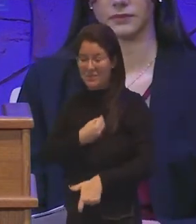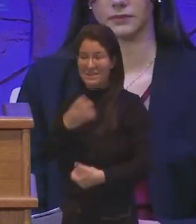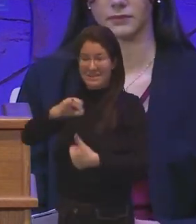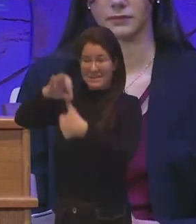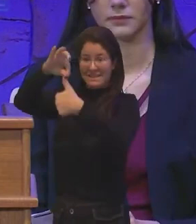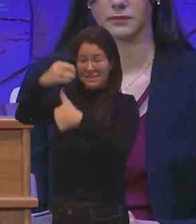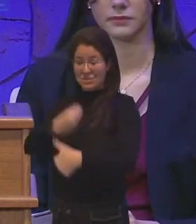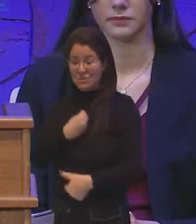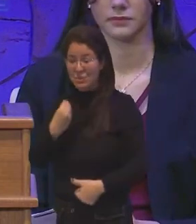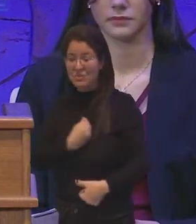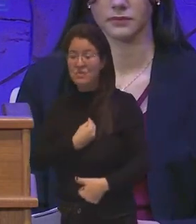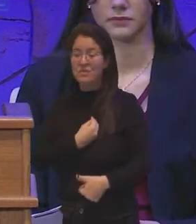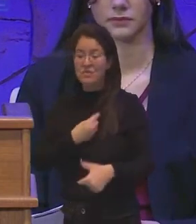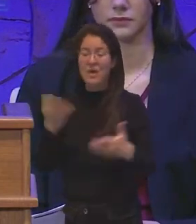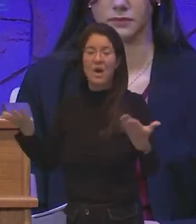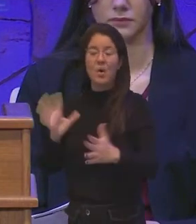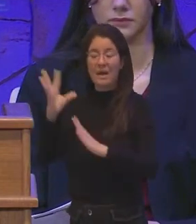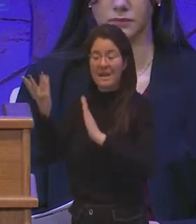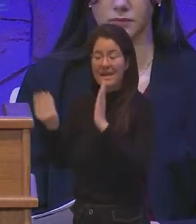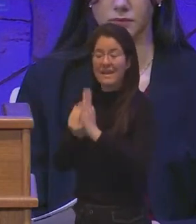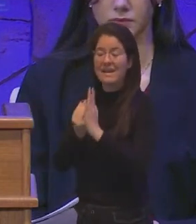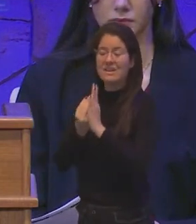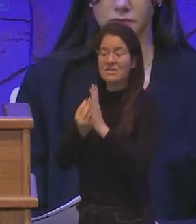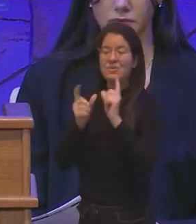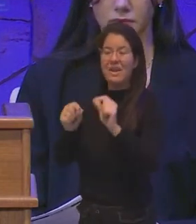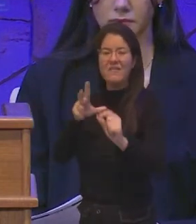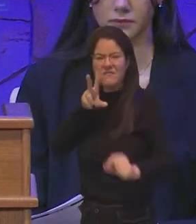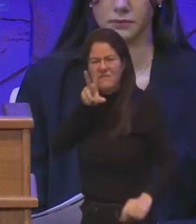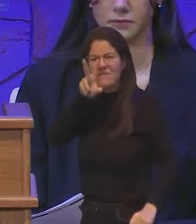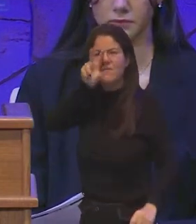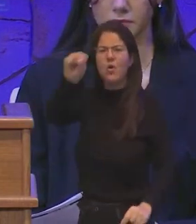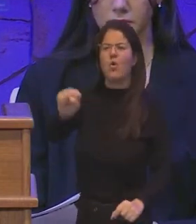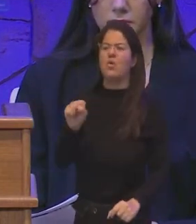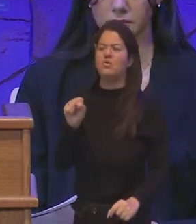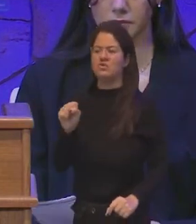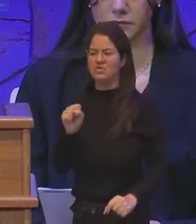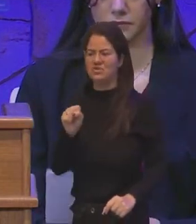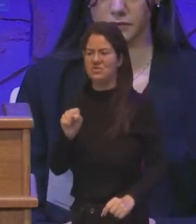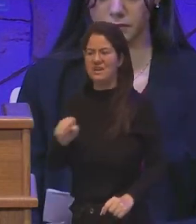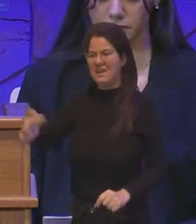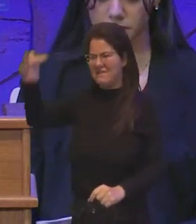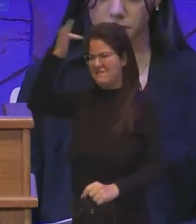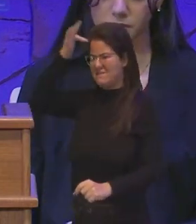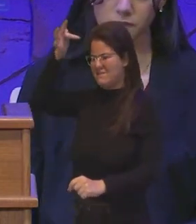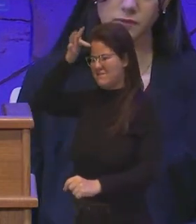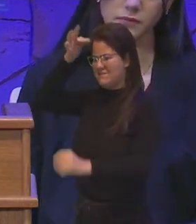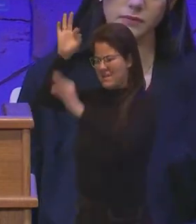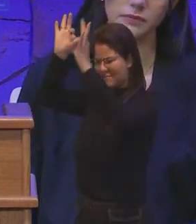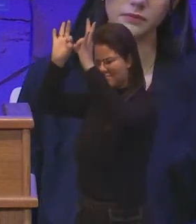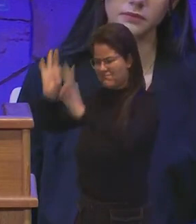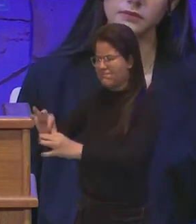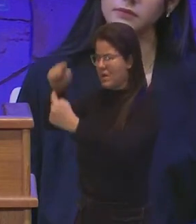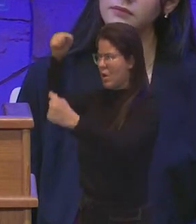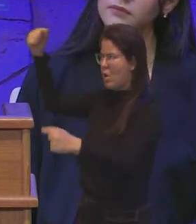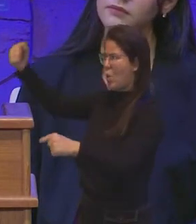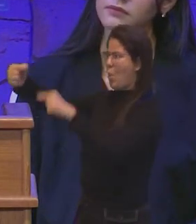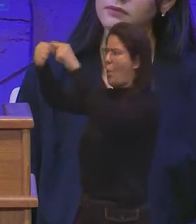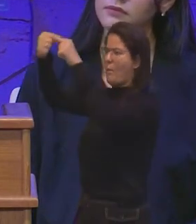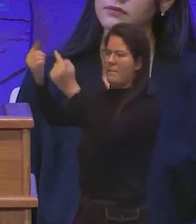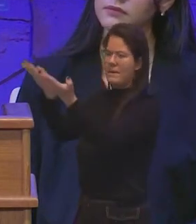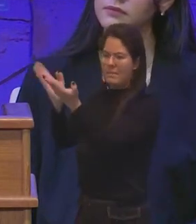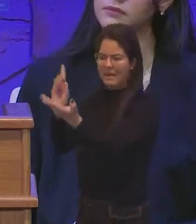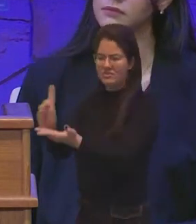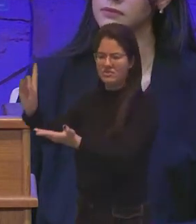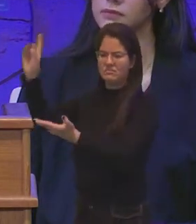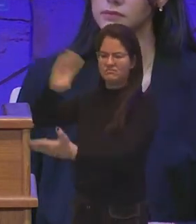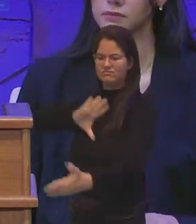no templo, agora essa igreja forte, com a fé firmada na doutrina, com